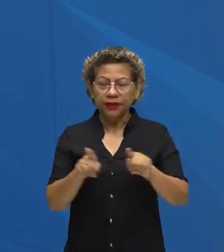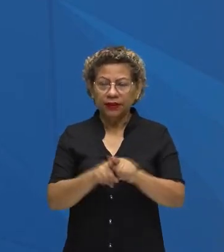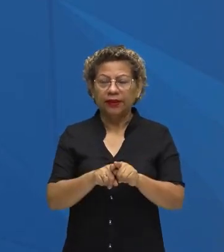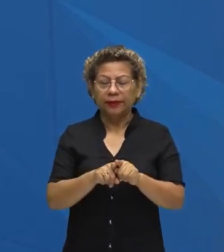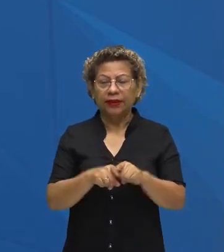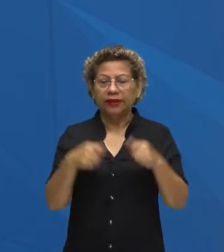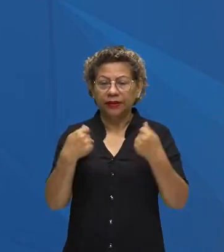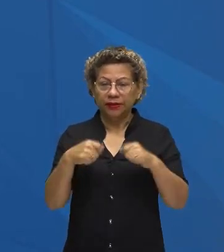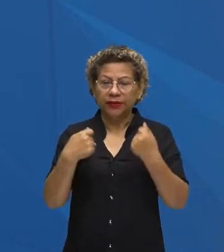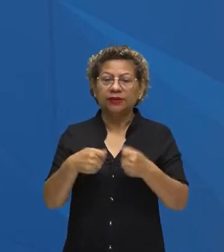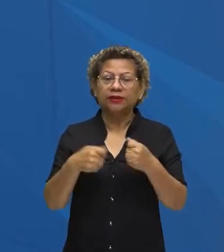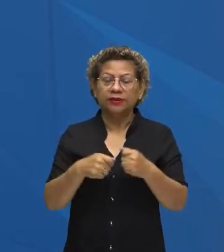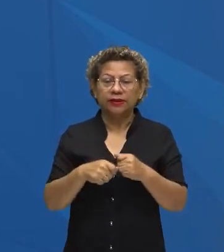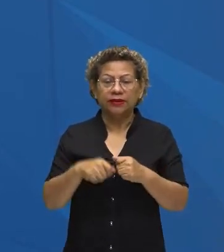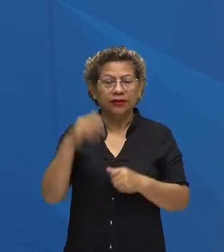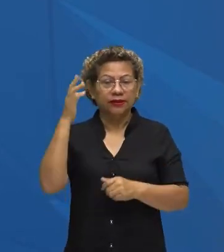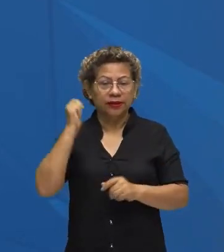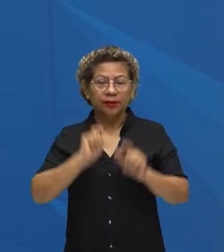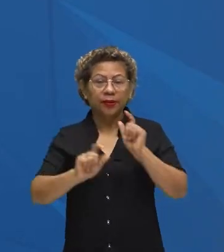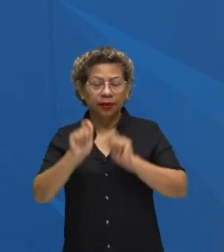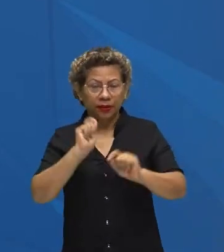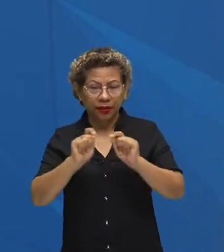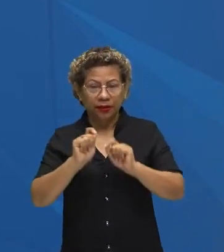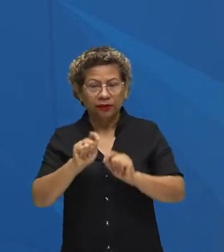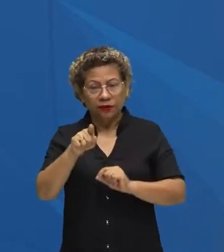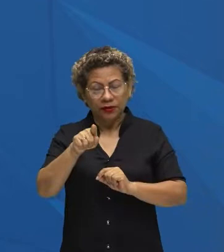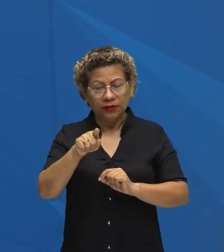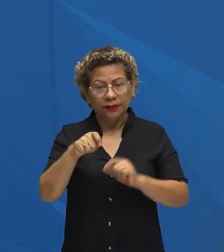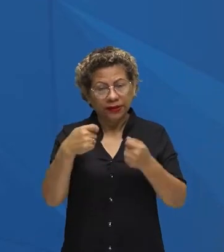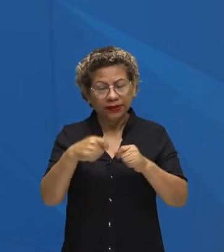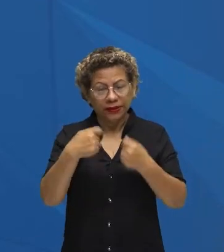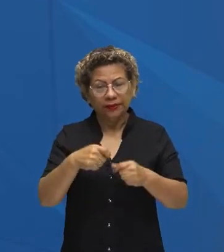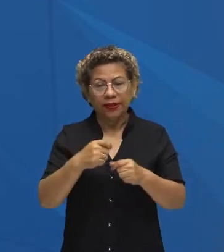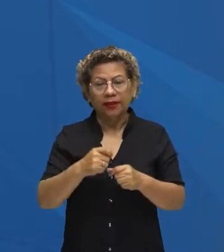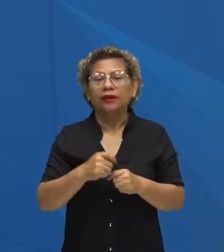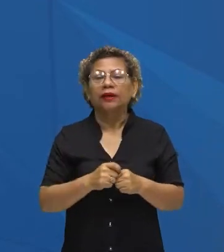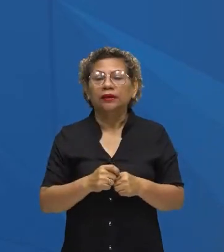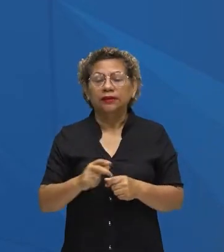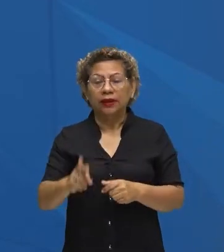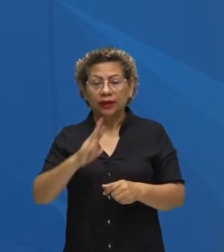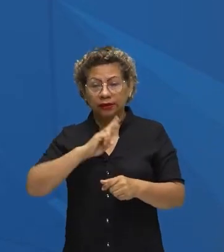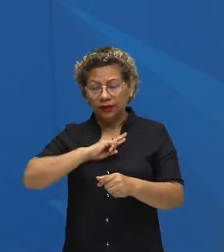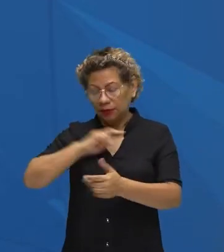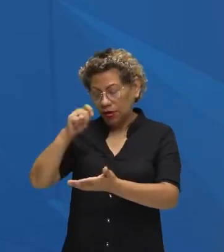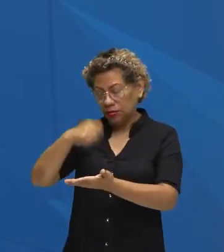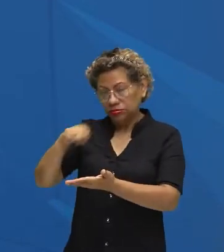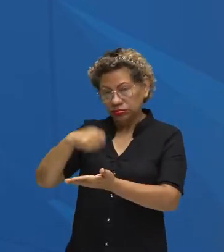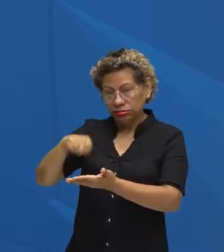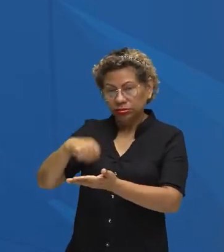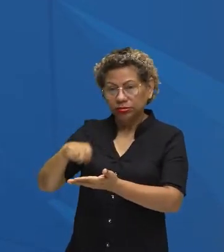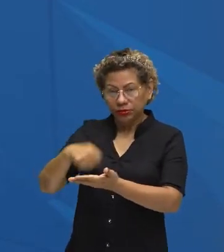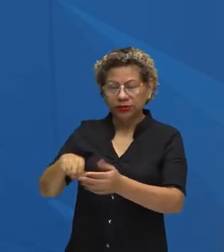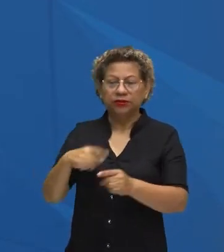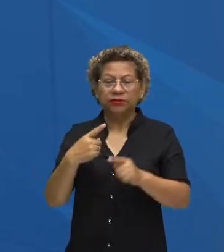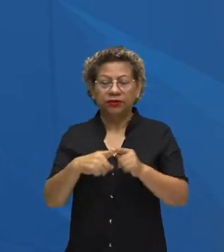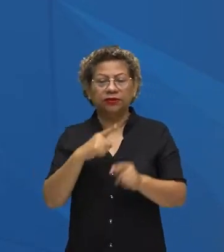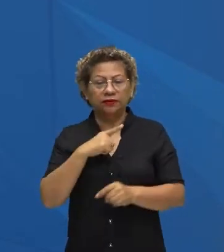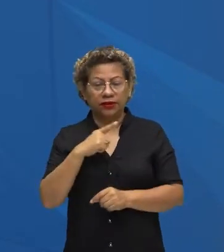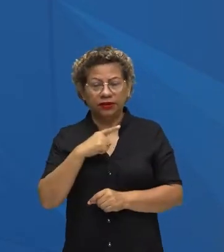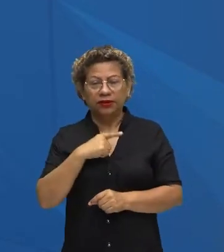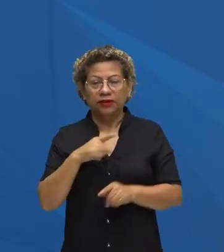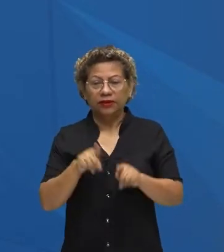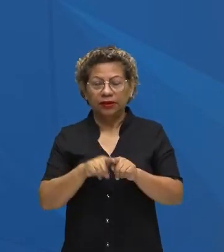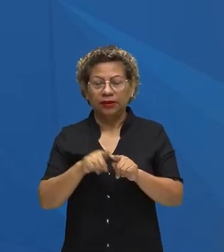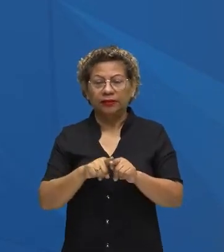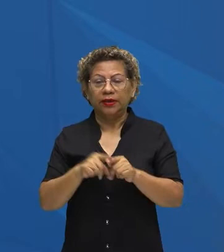fazer hoje, olha só, anotar as respostas no caderno. Então, a gente tem algumas perguntas, né? Trouxe convidados especiais para falar